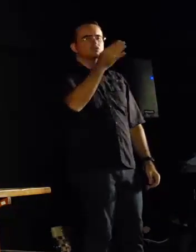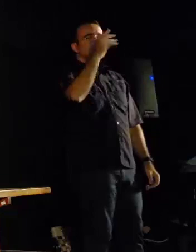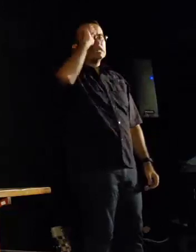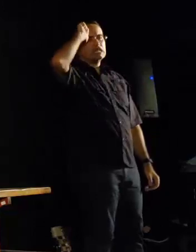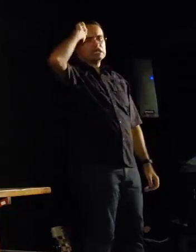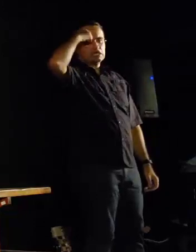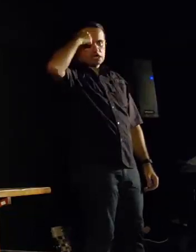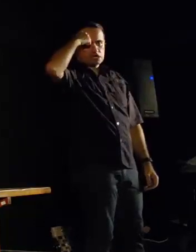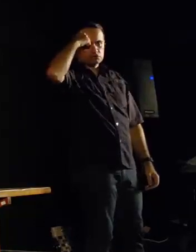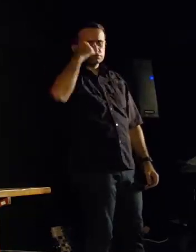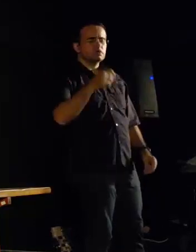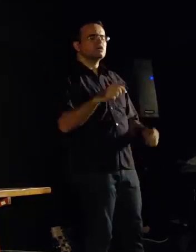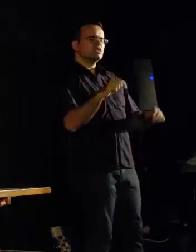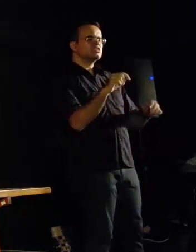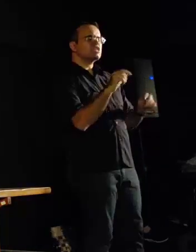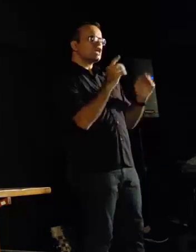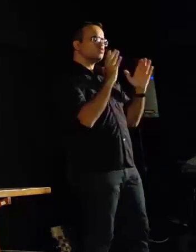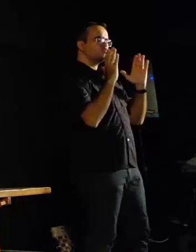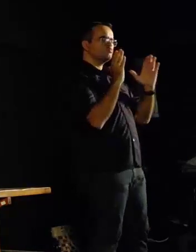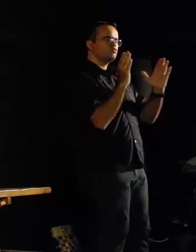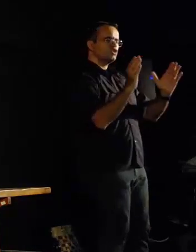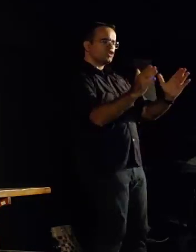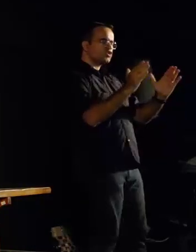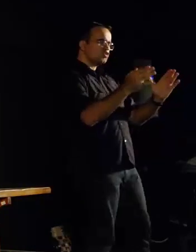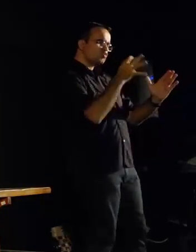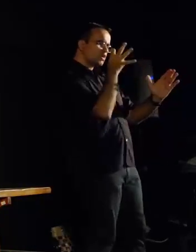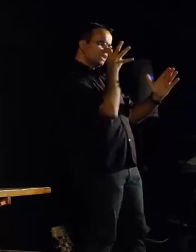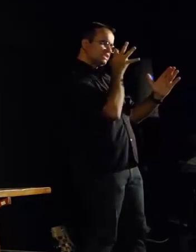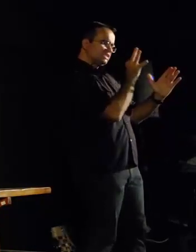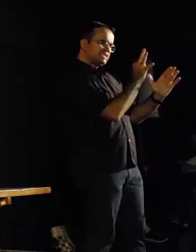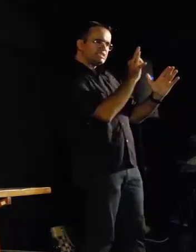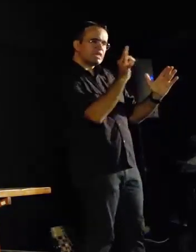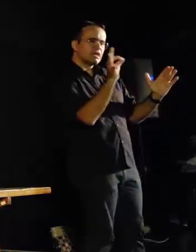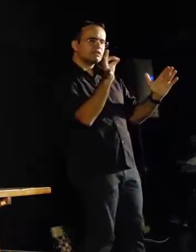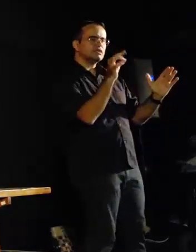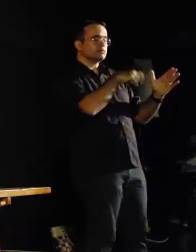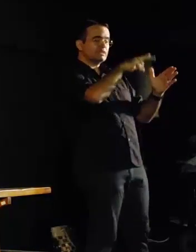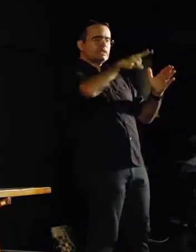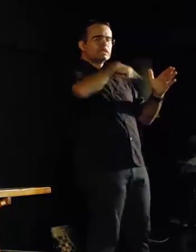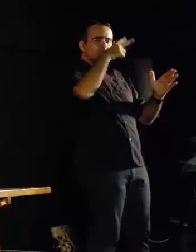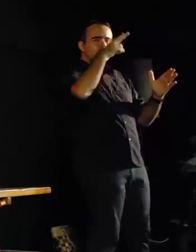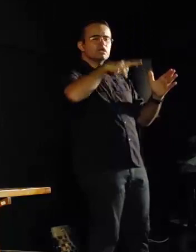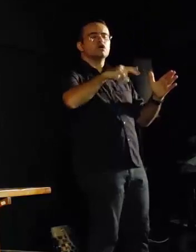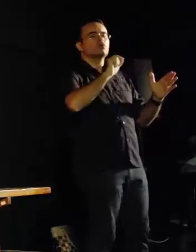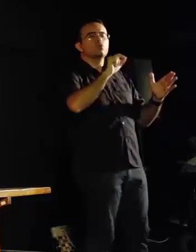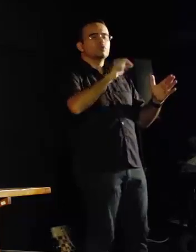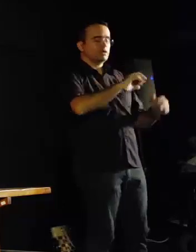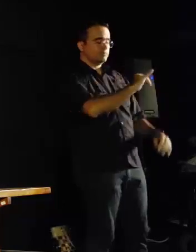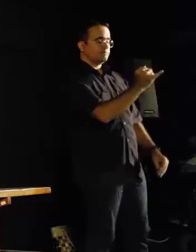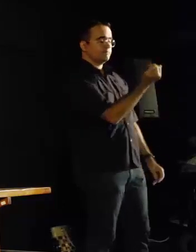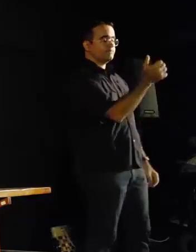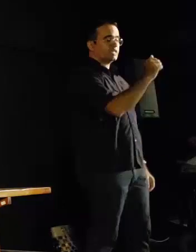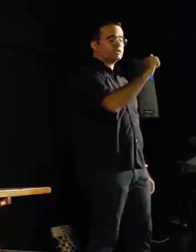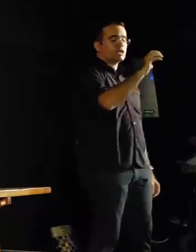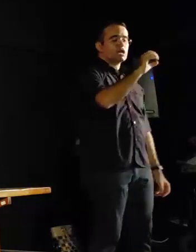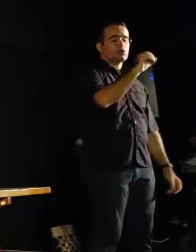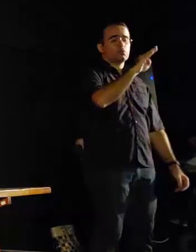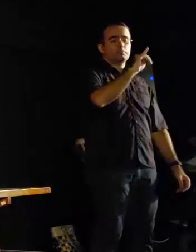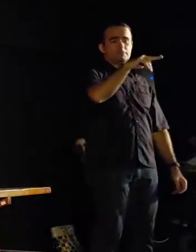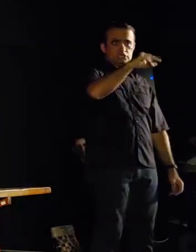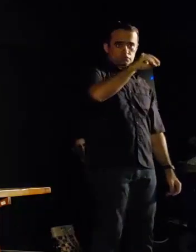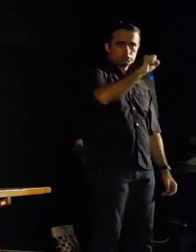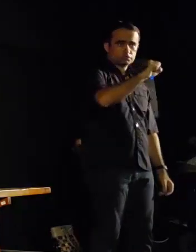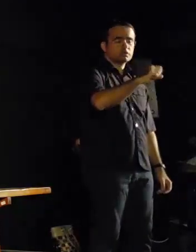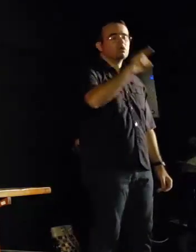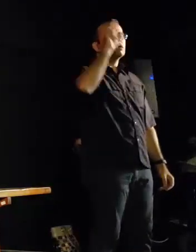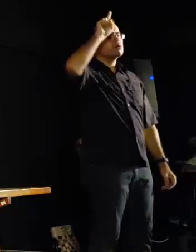impressionante. A cena tem um forte caráter político e dramático, que os jacobinos, eles